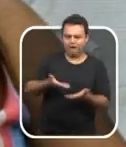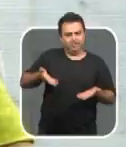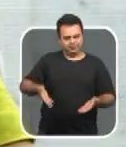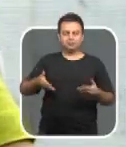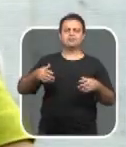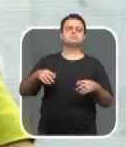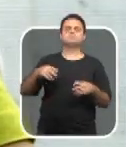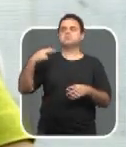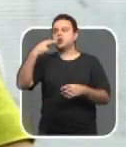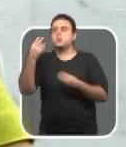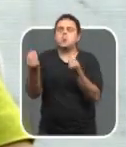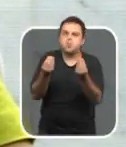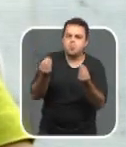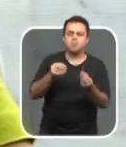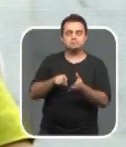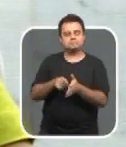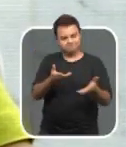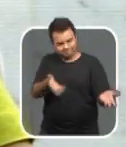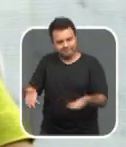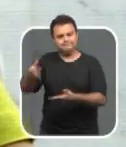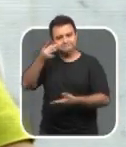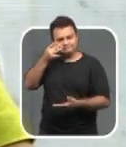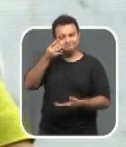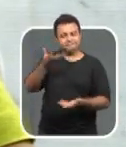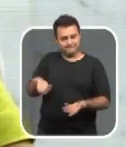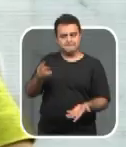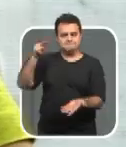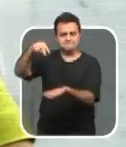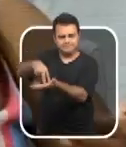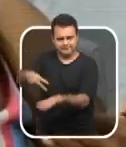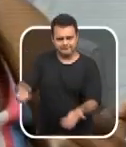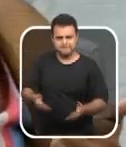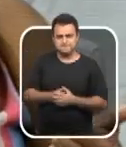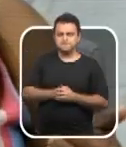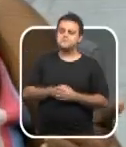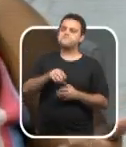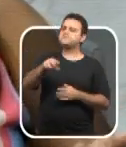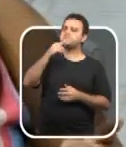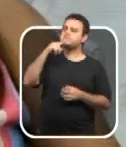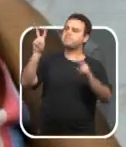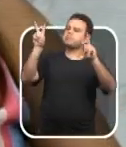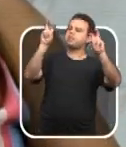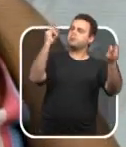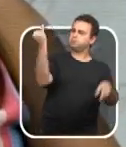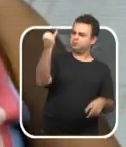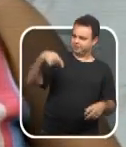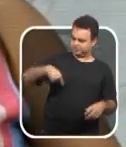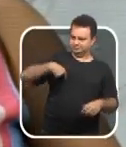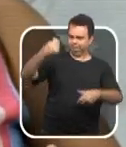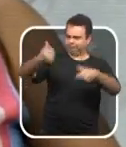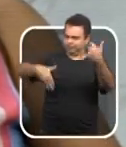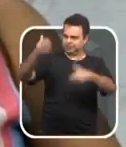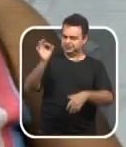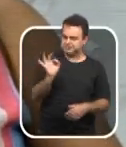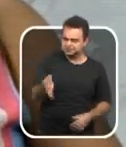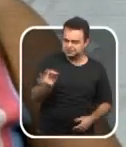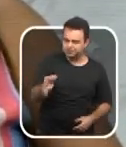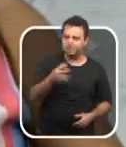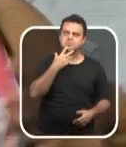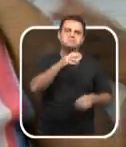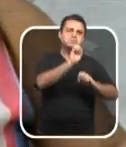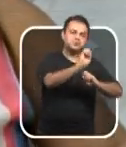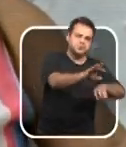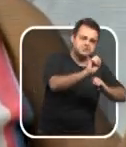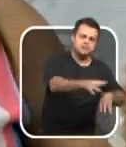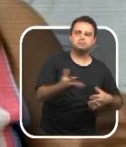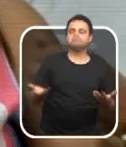Sim, às vezes o papel também do vereador é levantar essas pautas para discussão. Por exemplo, nós não estamos falando de coisas importantes aqui, estamos falando sobre